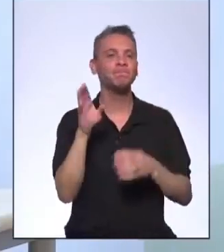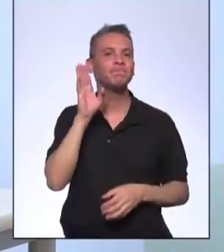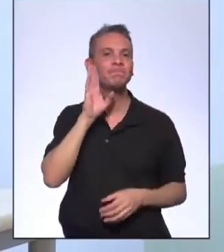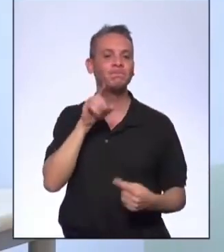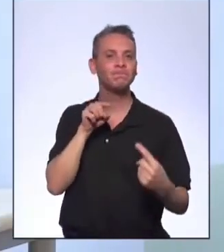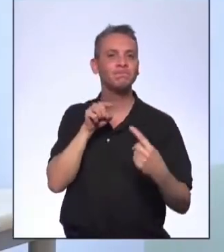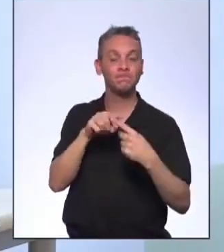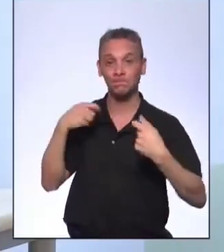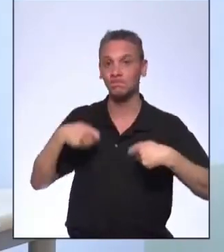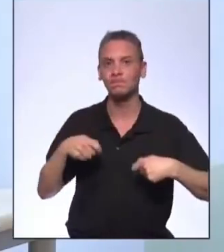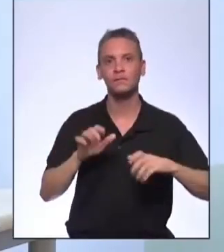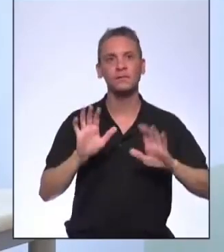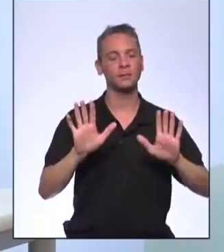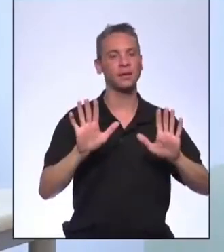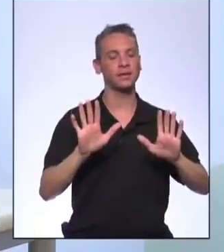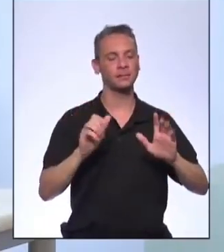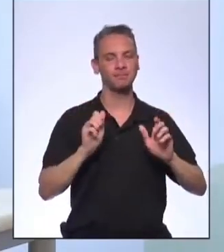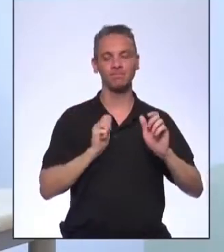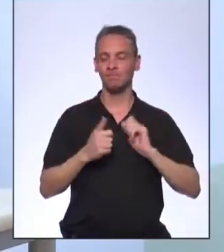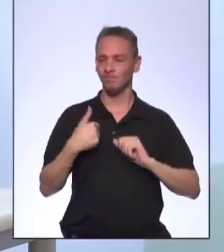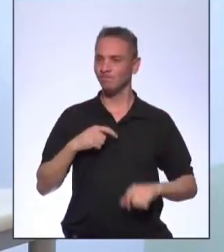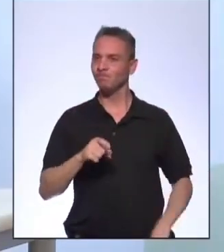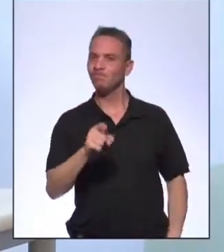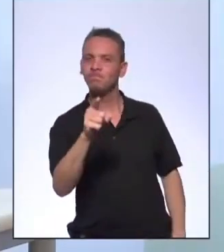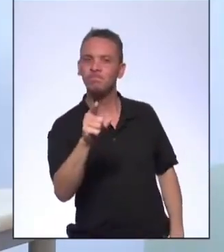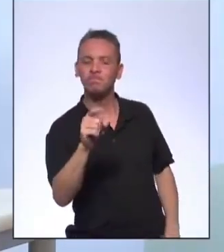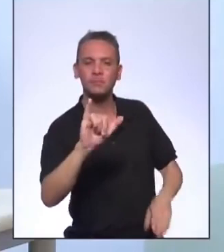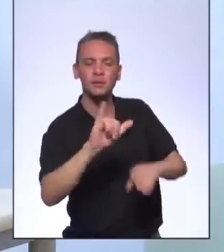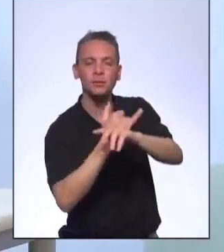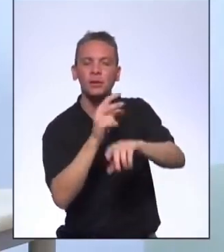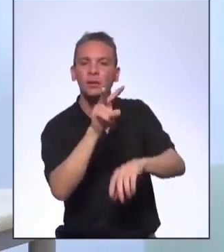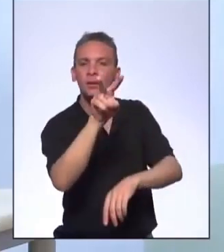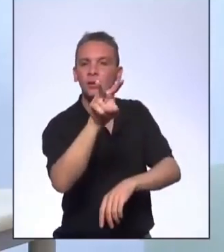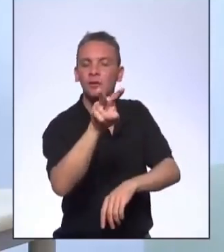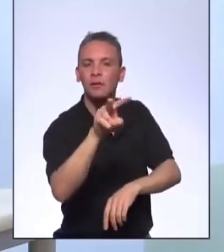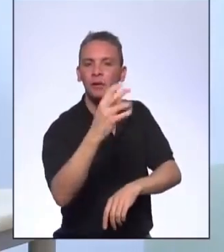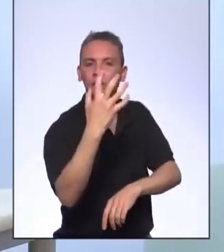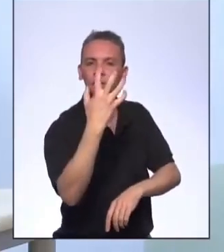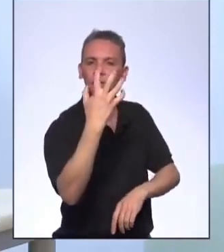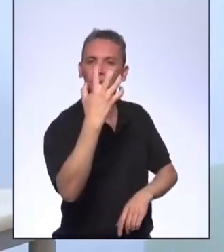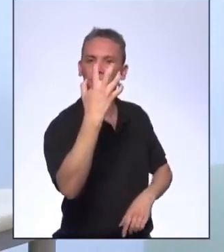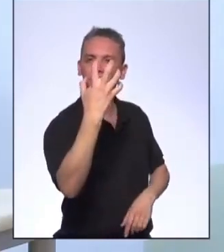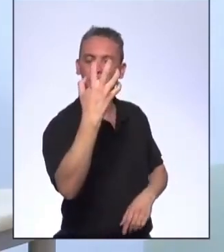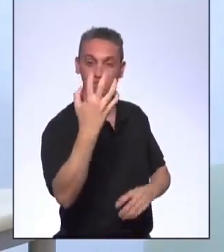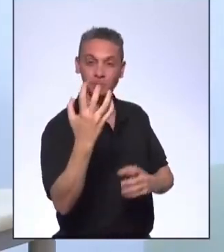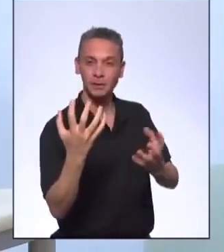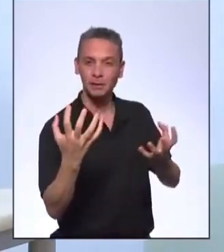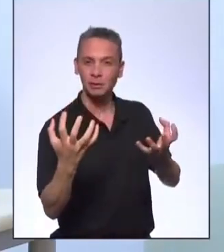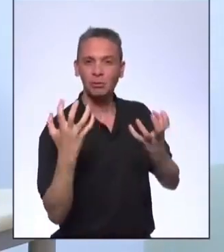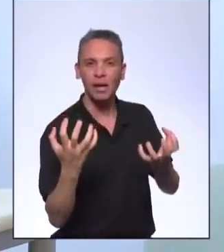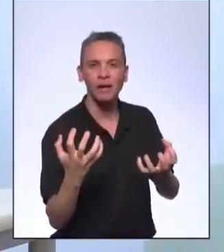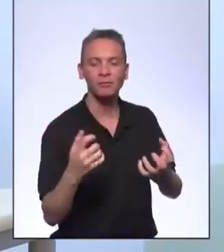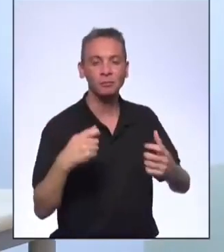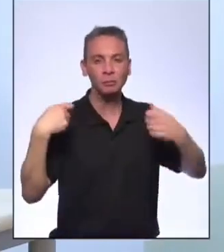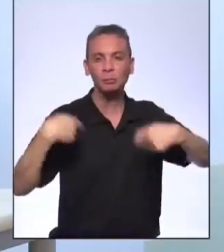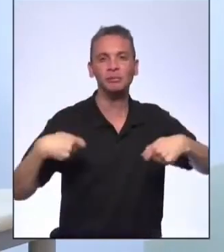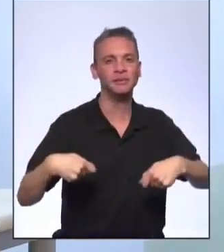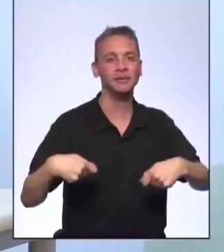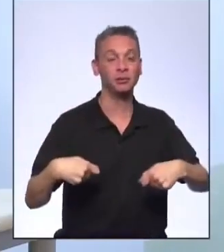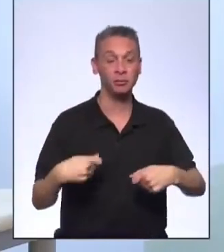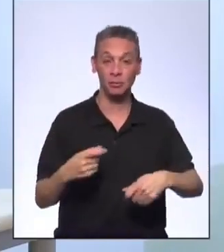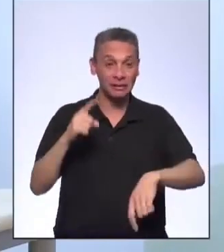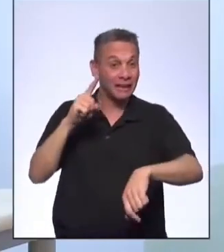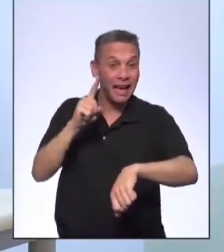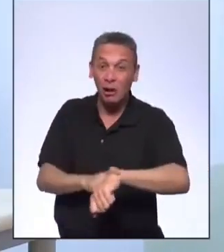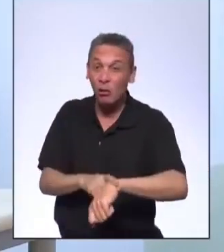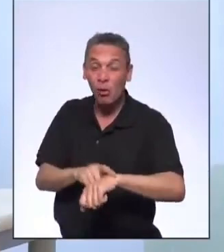você precisa. Mas você olha e fala, meu, eu preciso disso. Eu não sabia até hoje que eu precisava, mas nesse